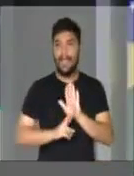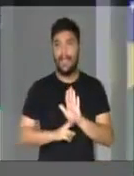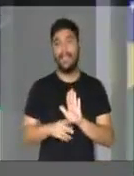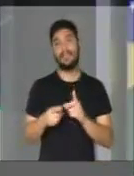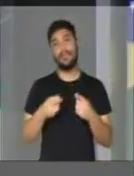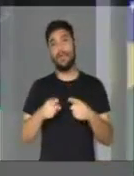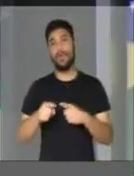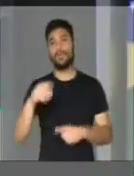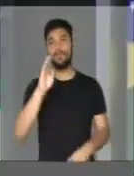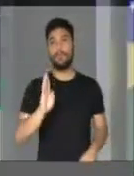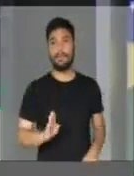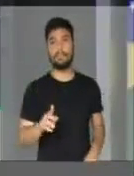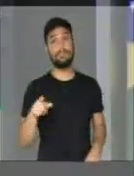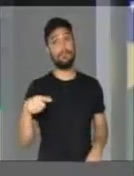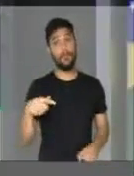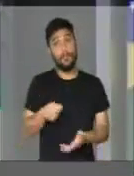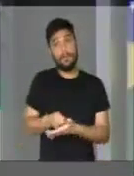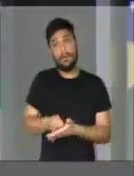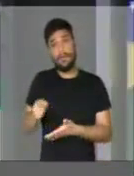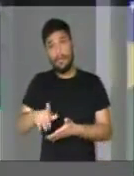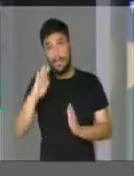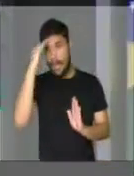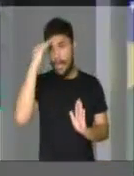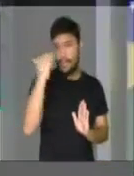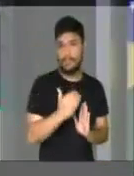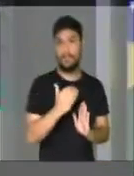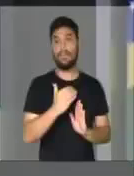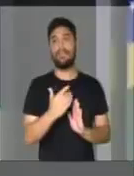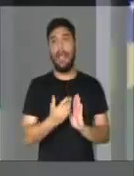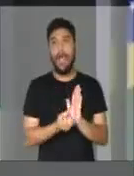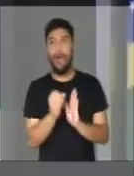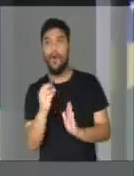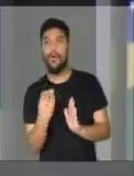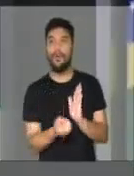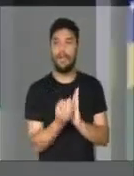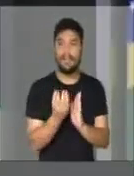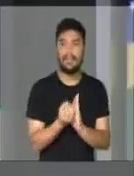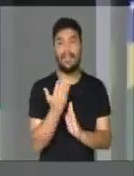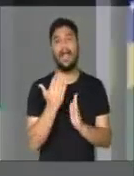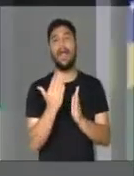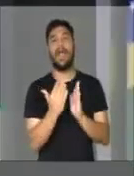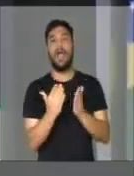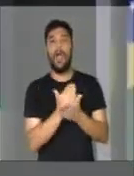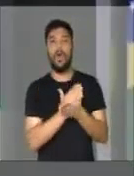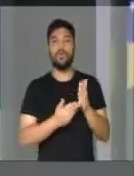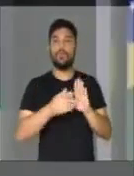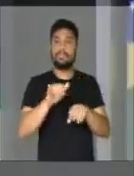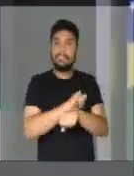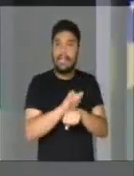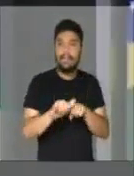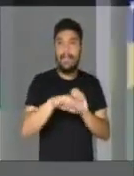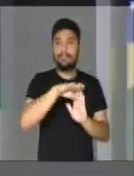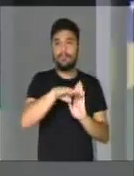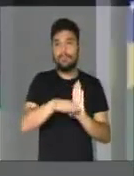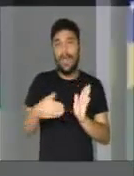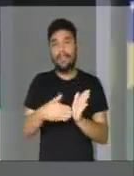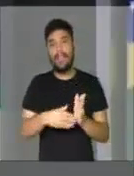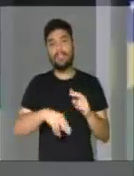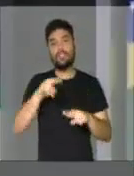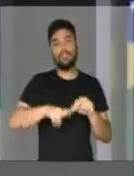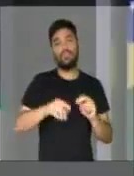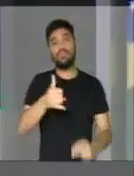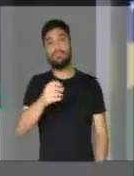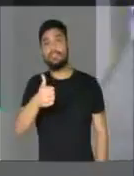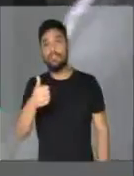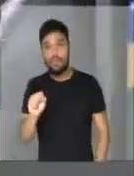contra o Brasil, mediante comprometimento do país com planos de ação que previa aprovação até junho de 2018